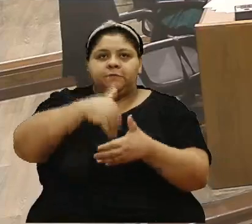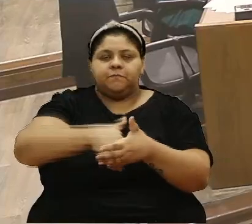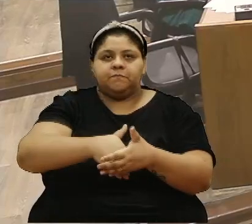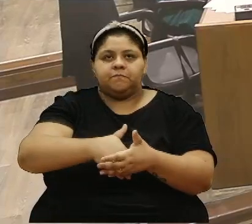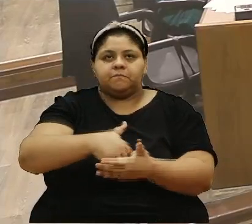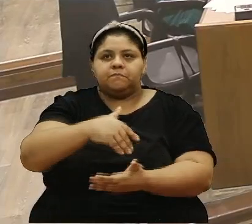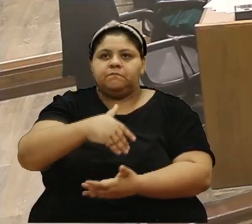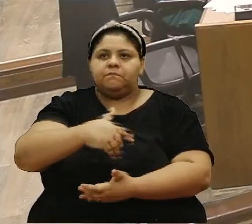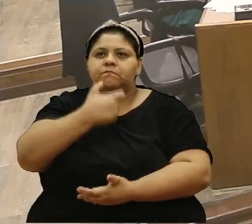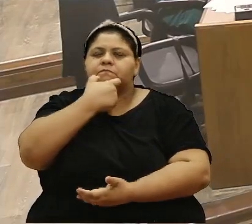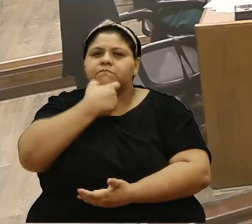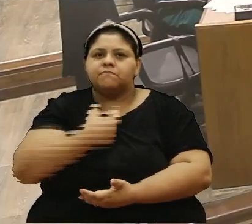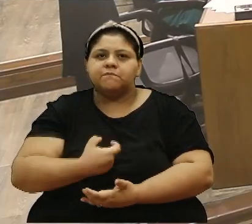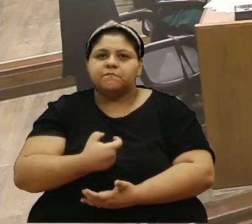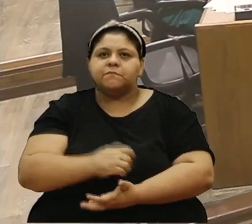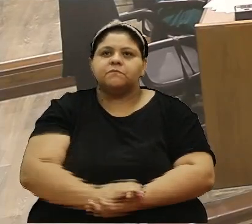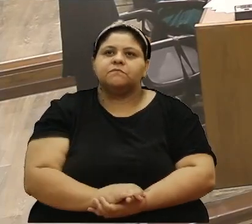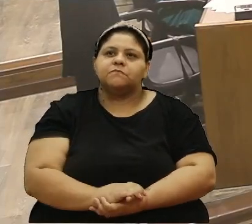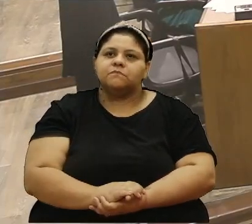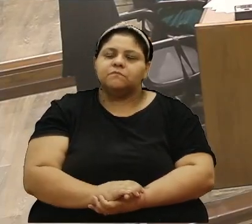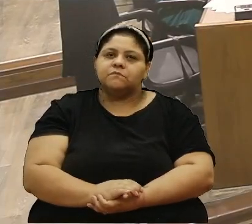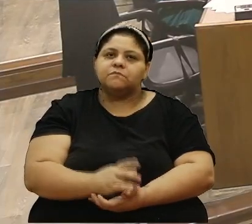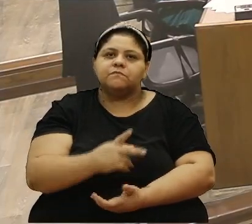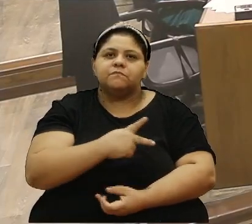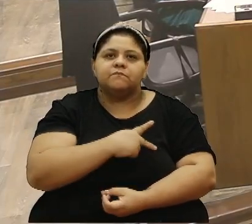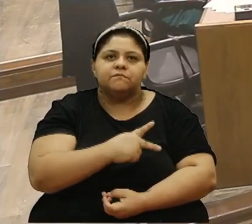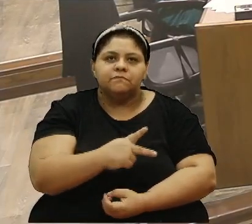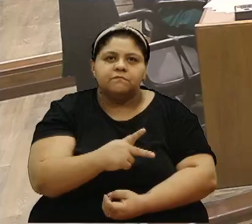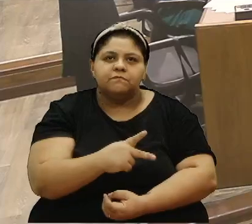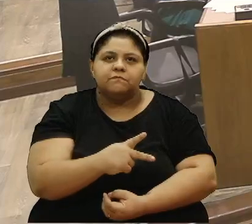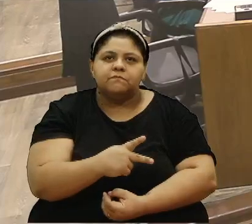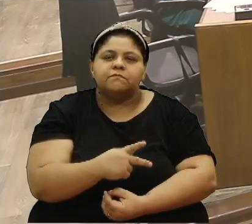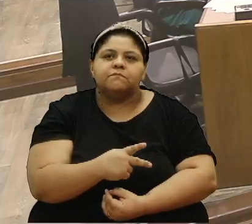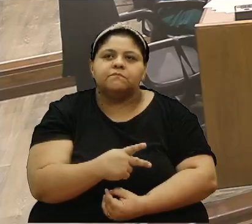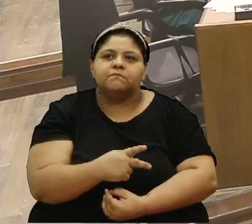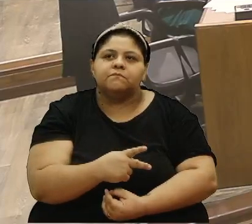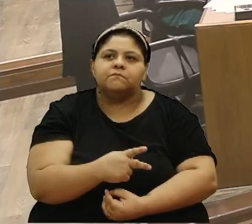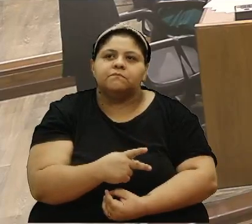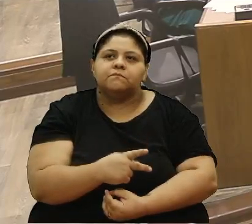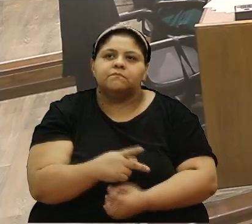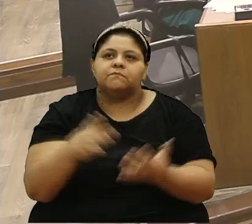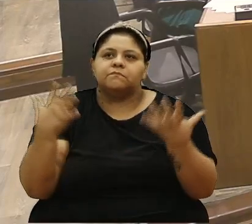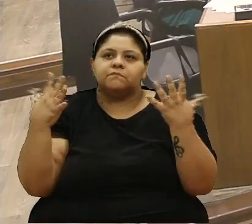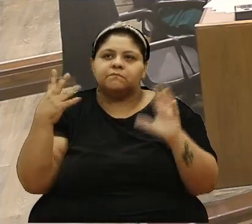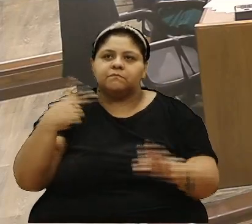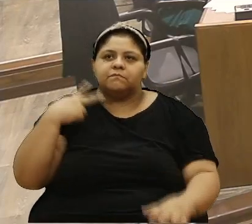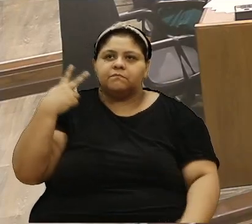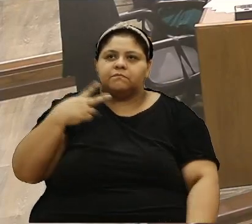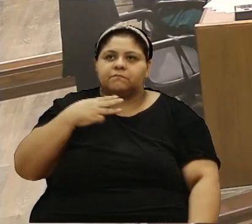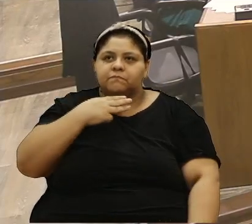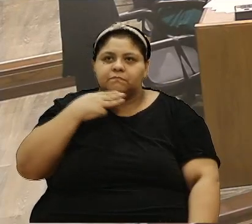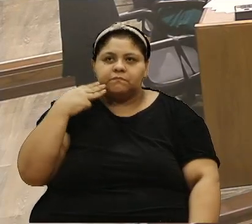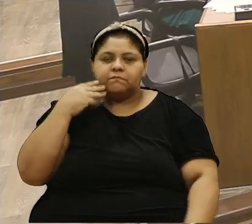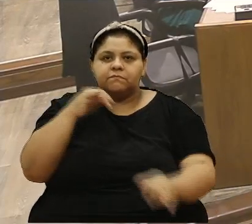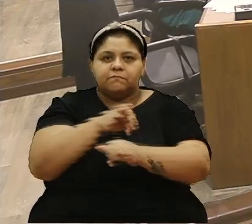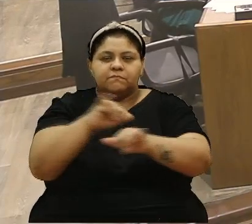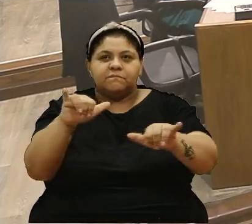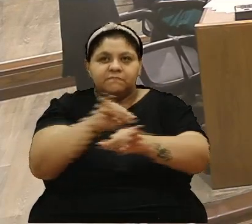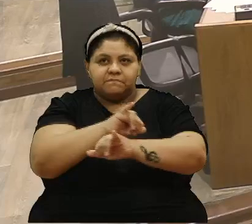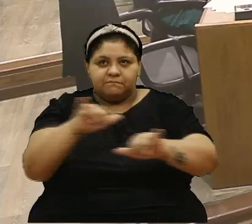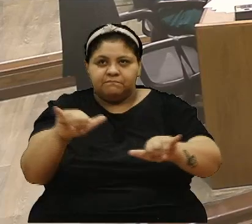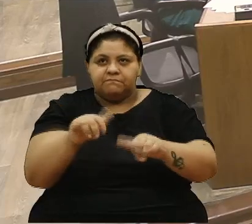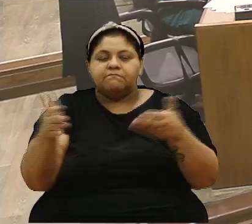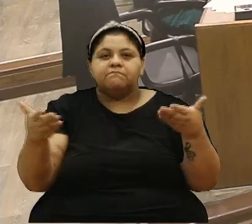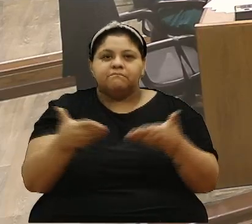Cristiano Becker. Senhor presidente, tenho que parabenizar a vereadora Marisol Santos pelas informações que trouxe